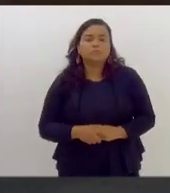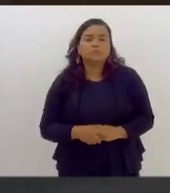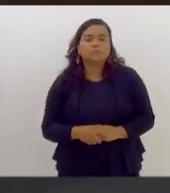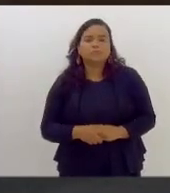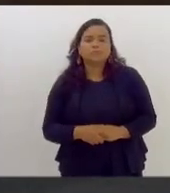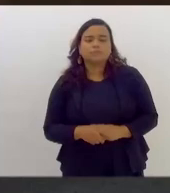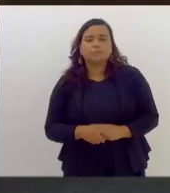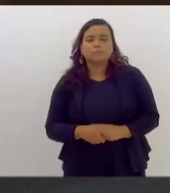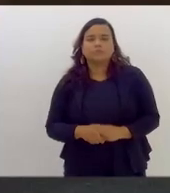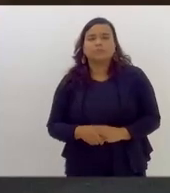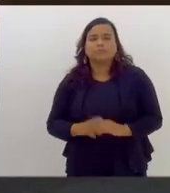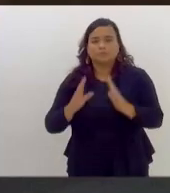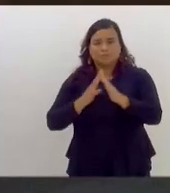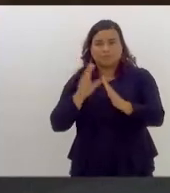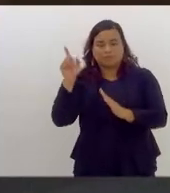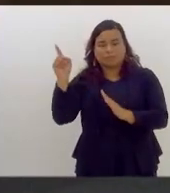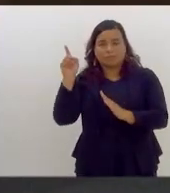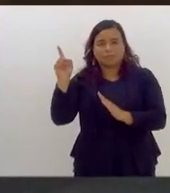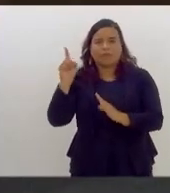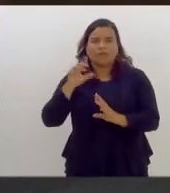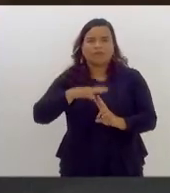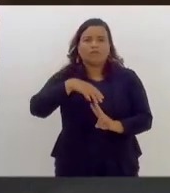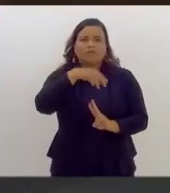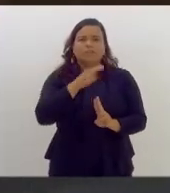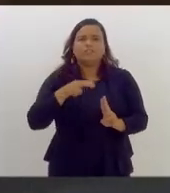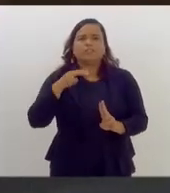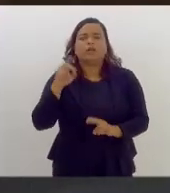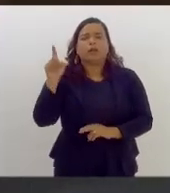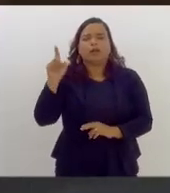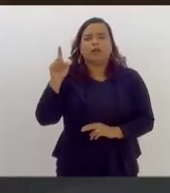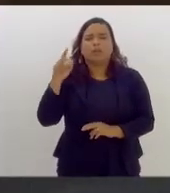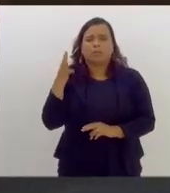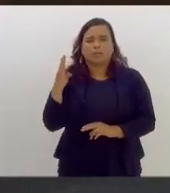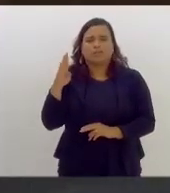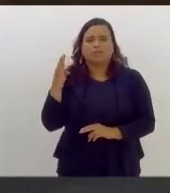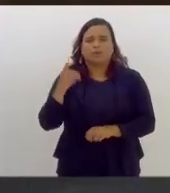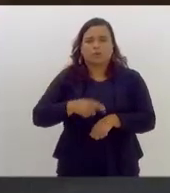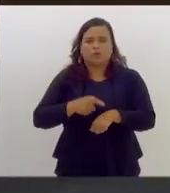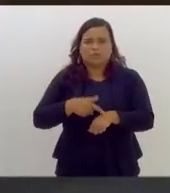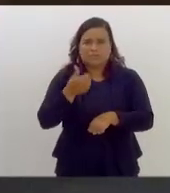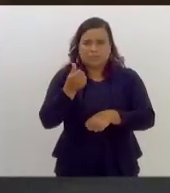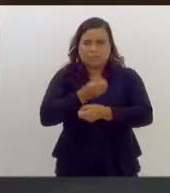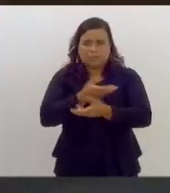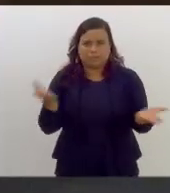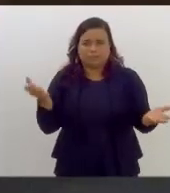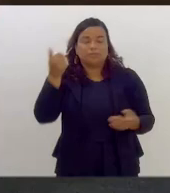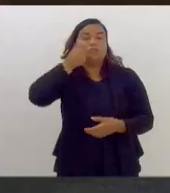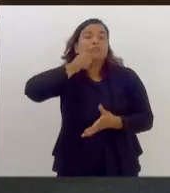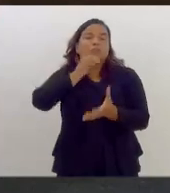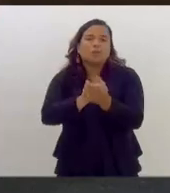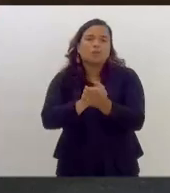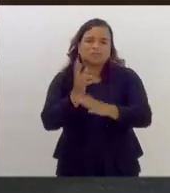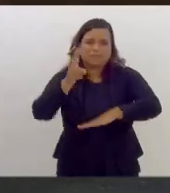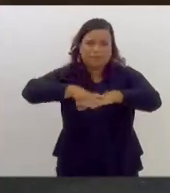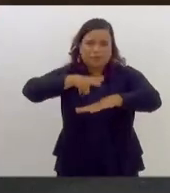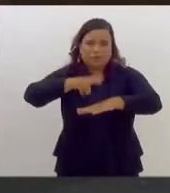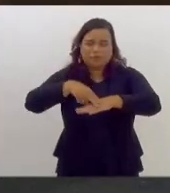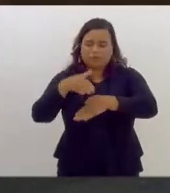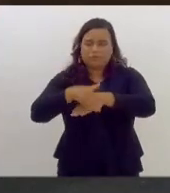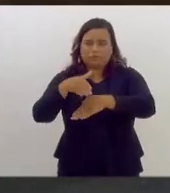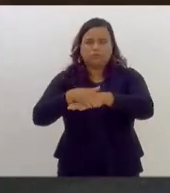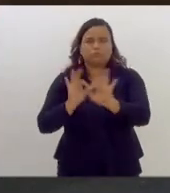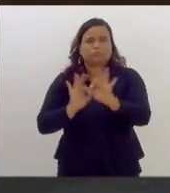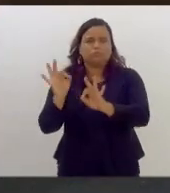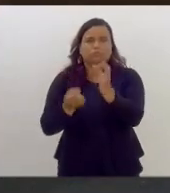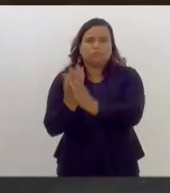É na Casa Firjan, agora em Botafogo, às 6 horas. O livro é feito pela viúva dele, né?